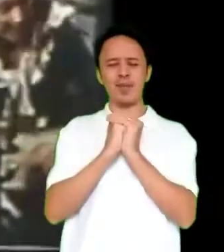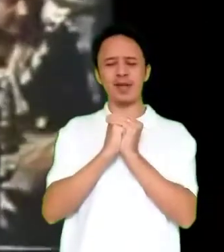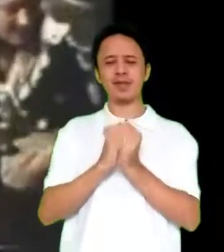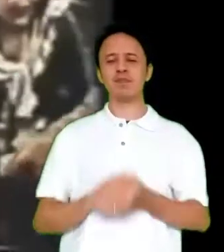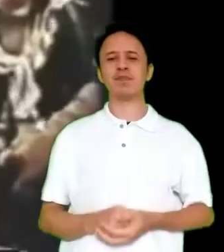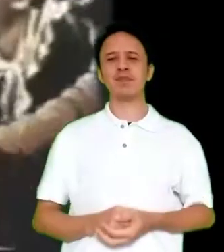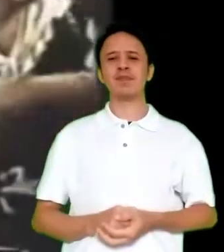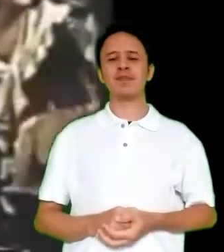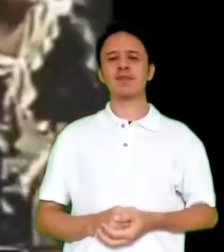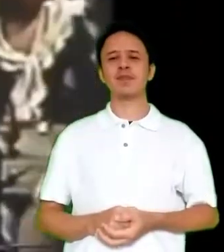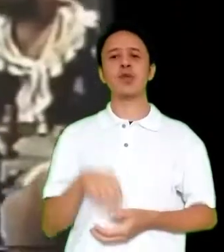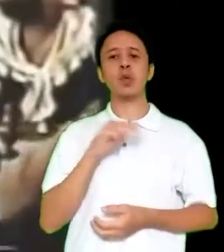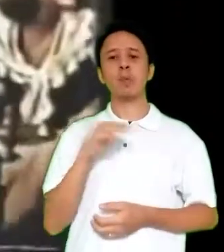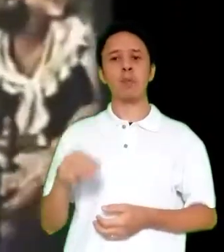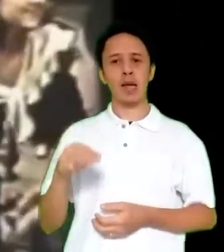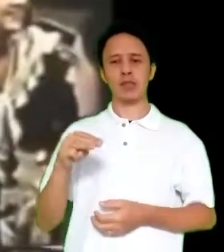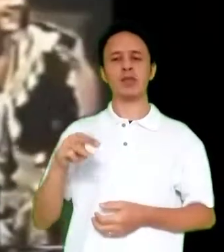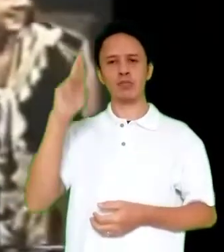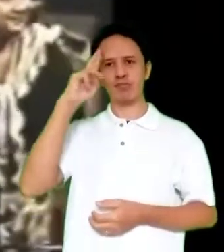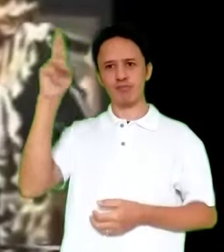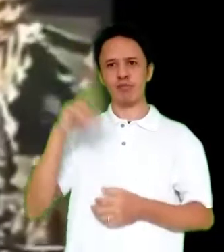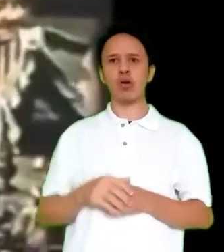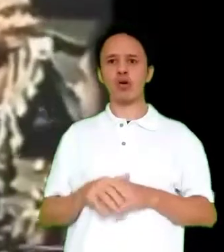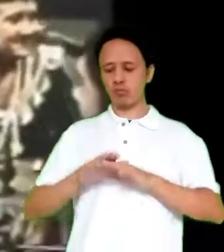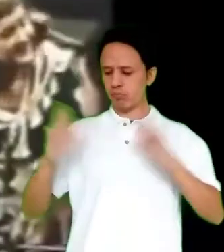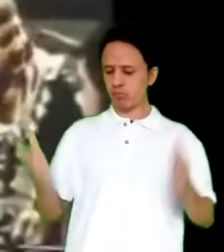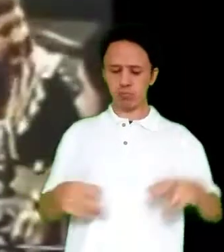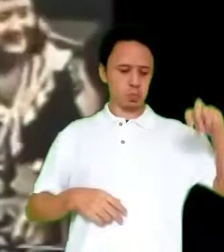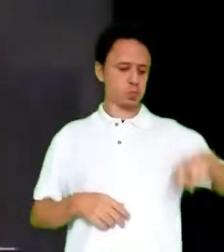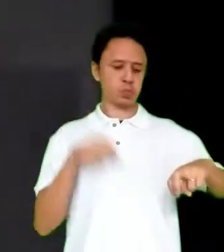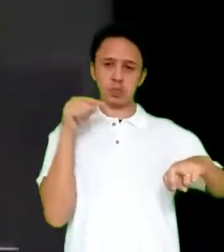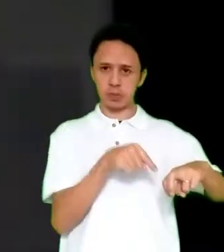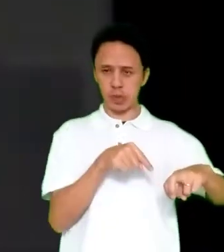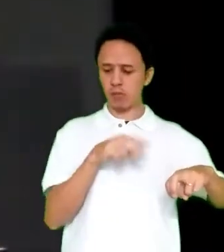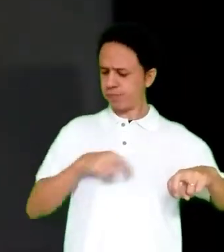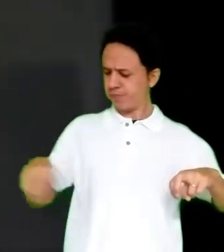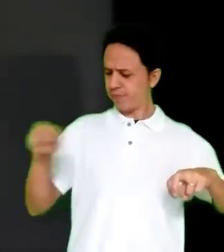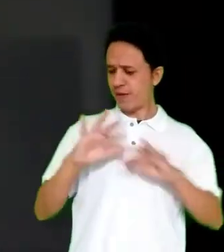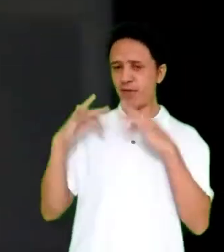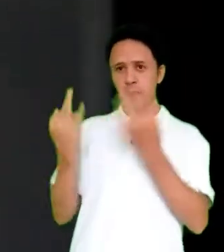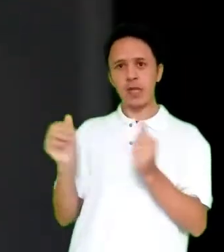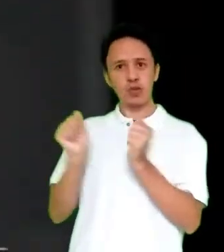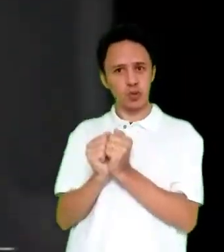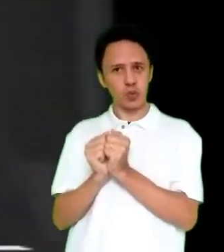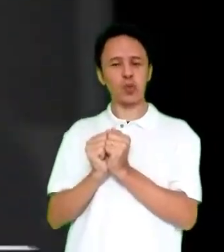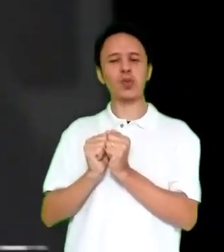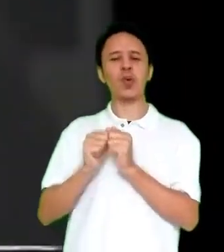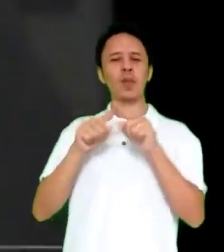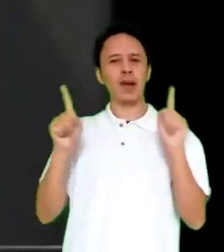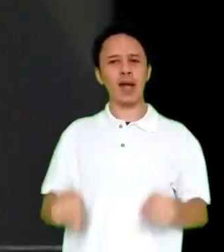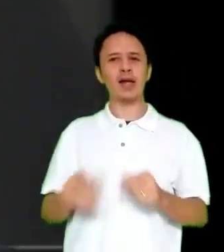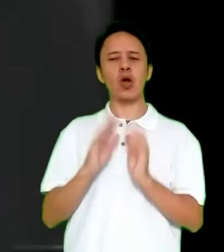Amém. O mestre tecelão costumava sentar-se à cabeceira da mesa de carvalho. Rodeado pela sua família e seus empregados,